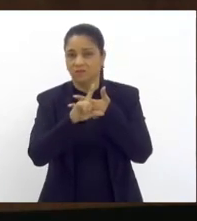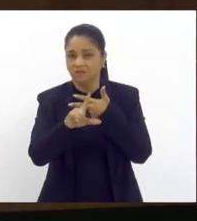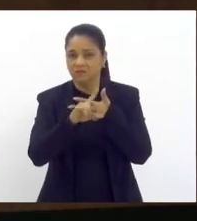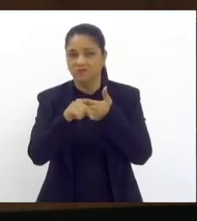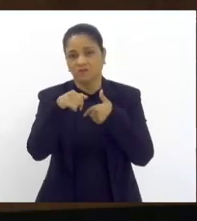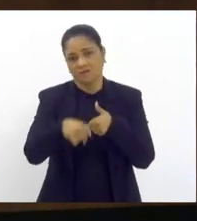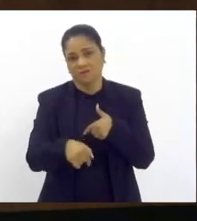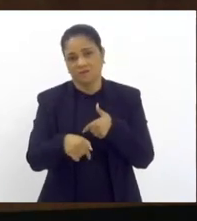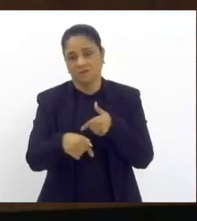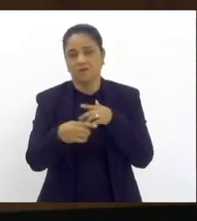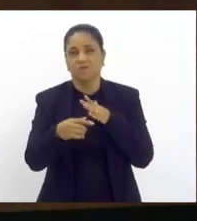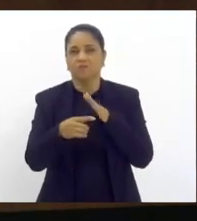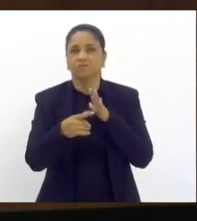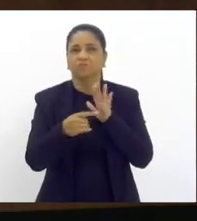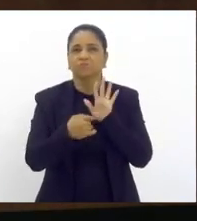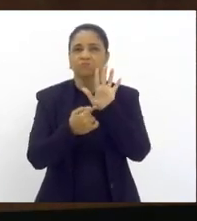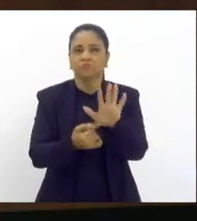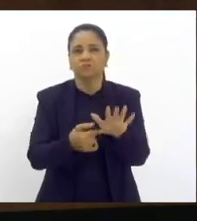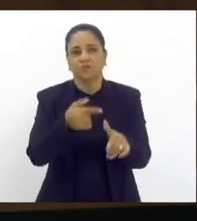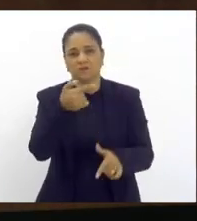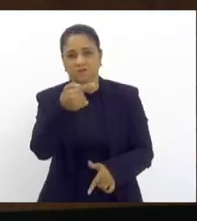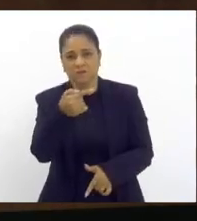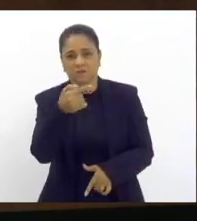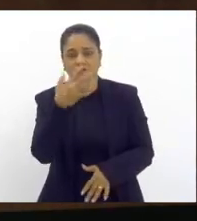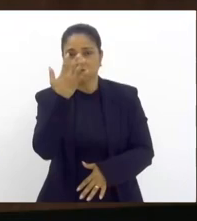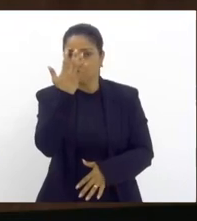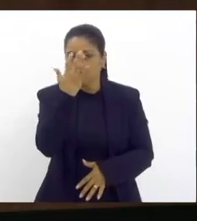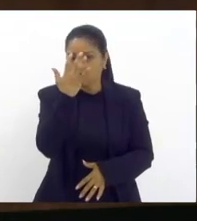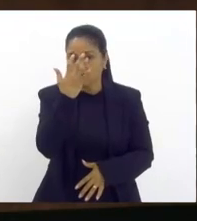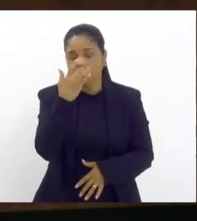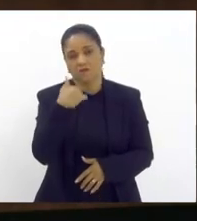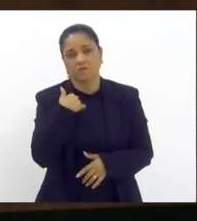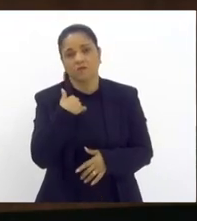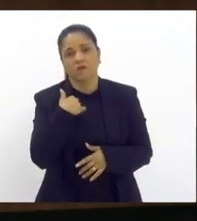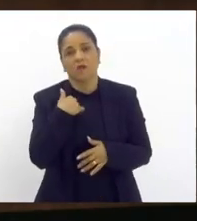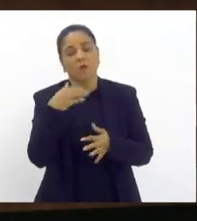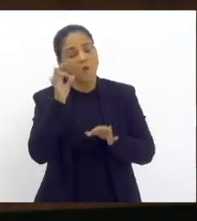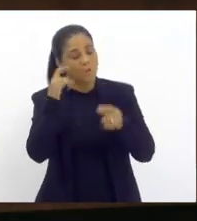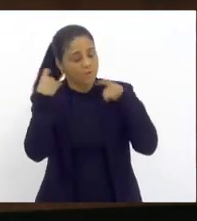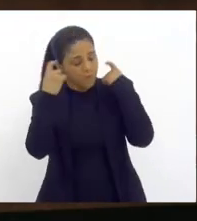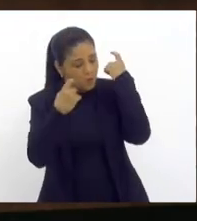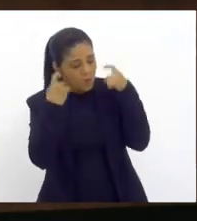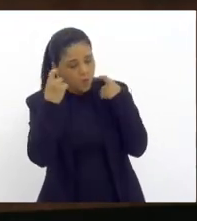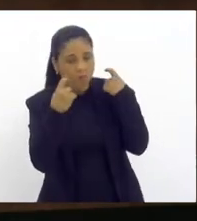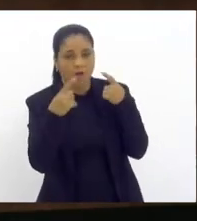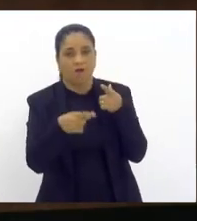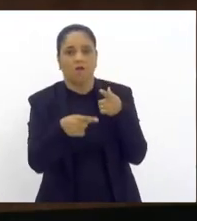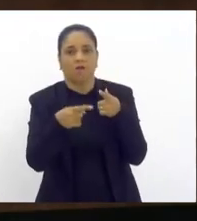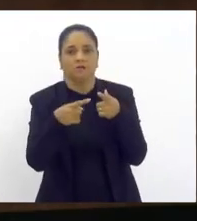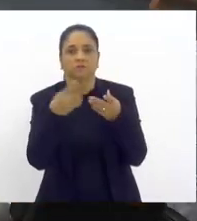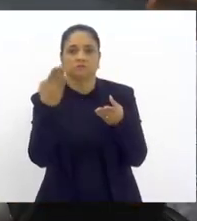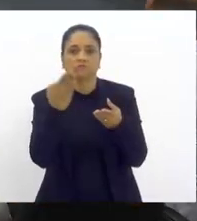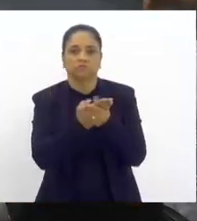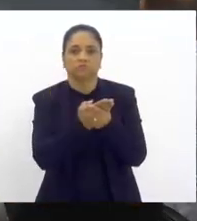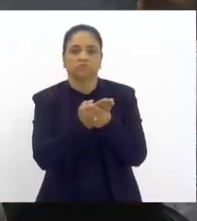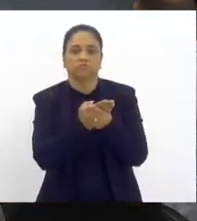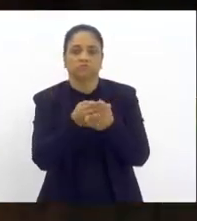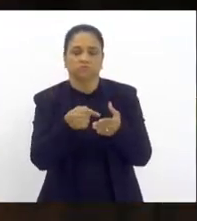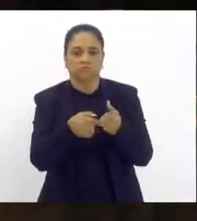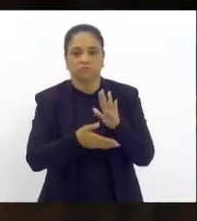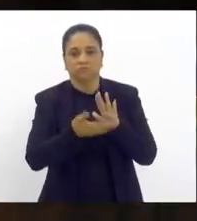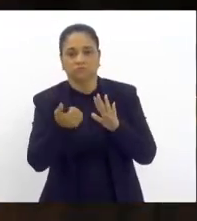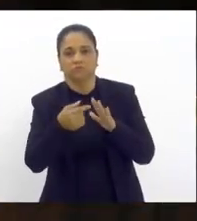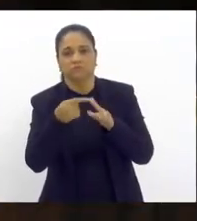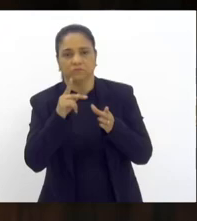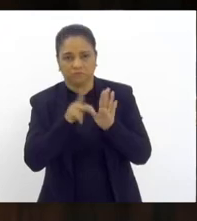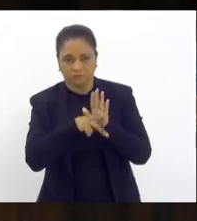queria destacar essa nossa preocupação com o desarquivamento dos projetos, tá bom? Obrigado, hein? Obrigada, deputado